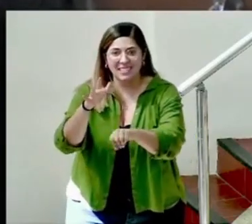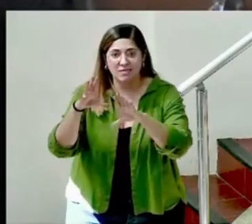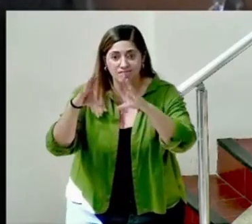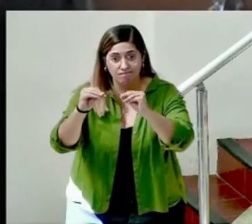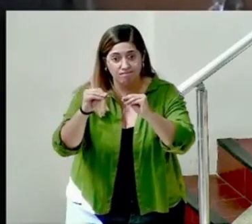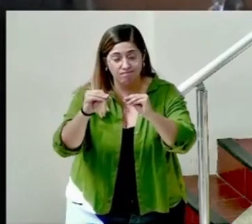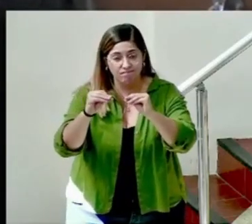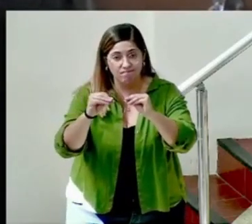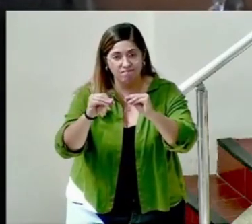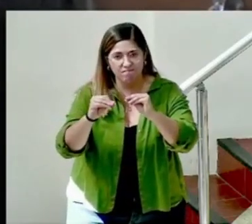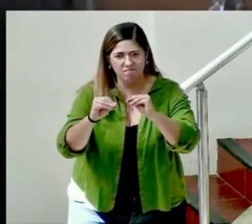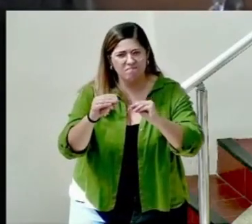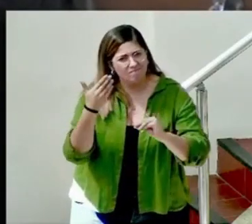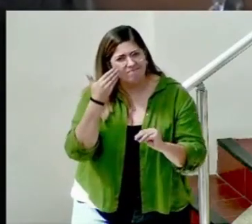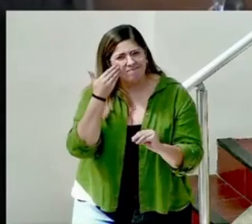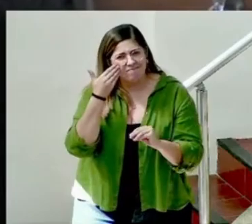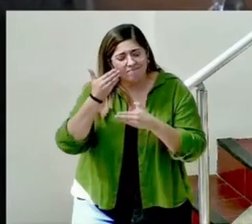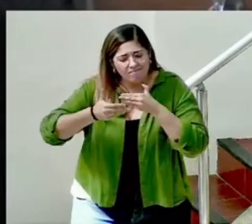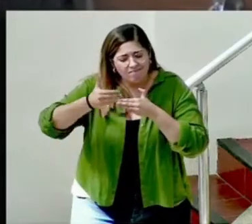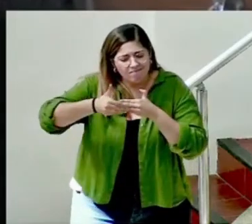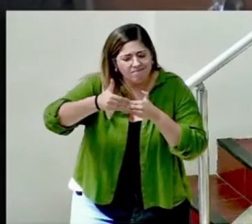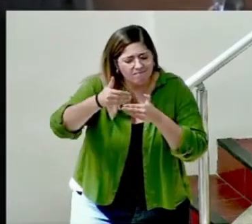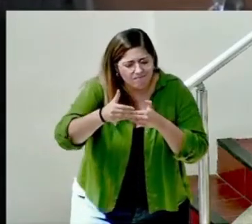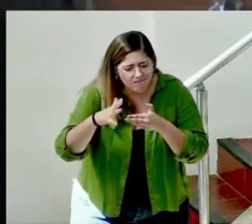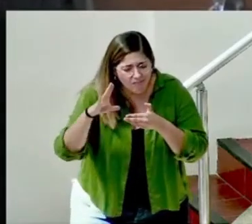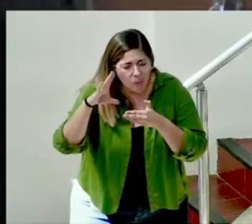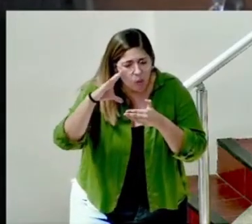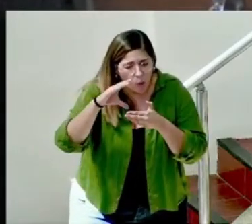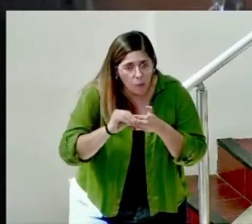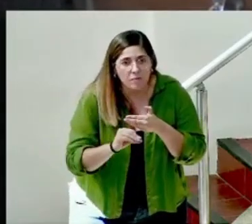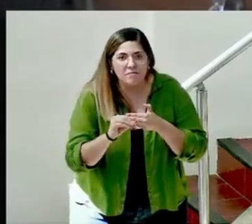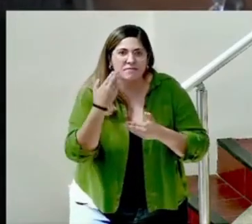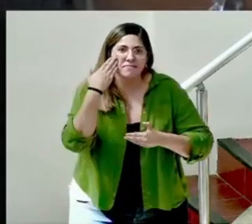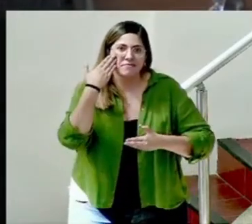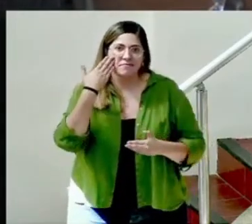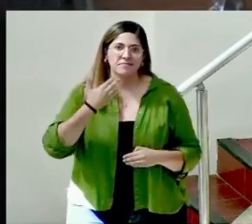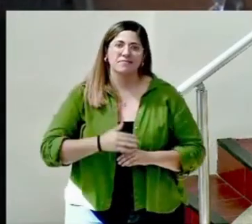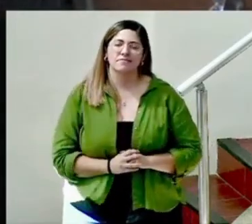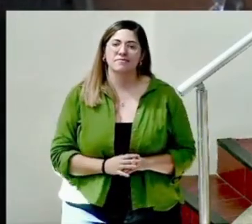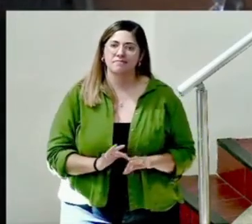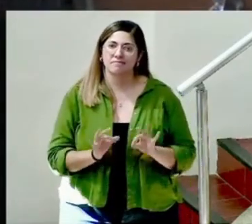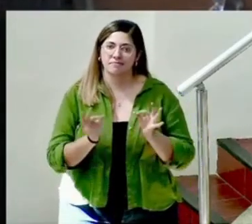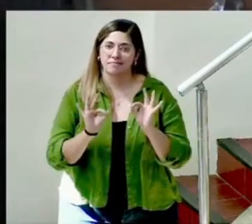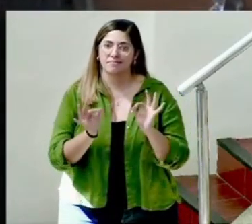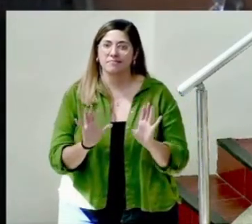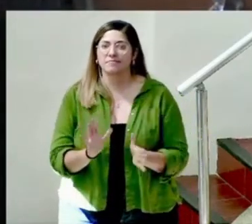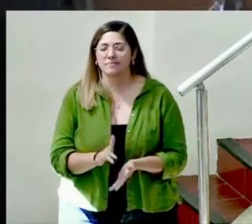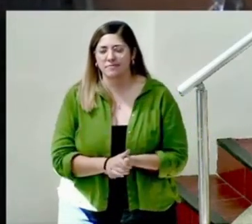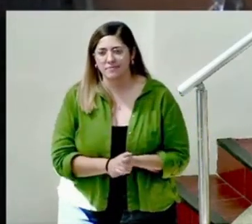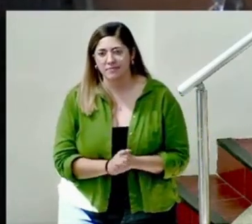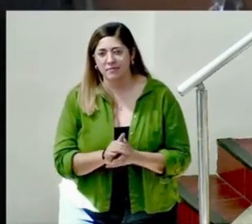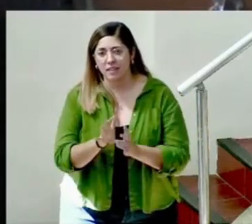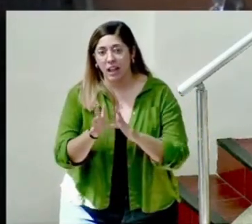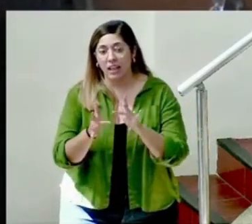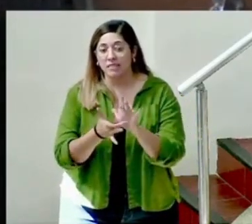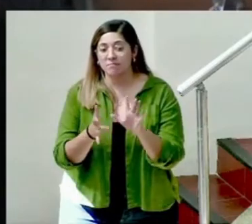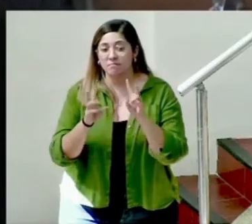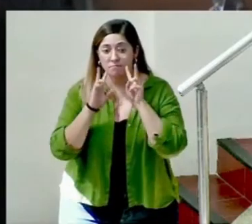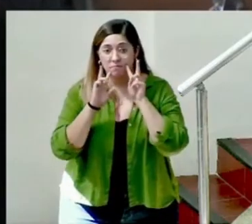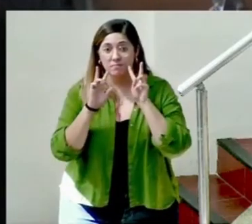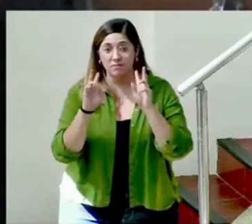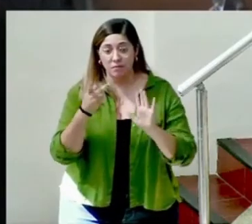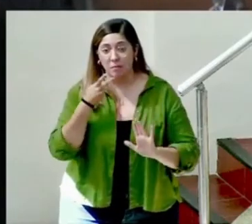trevas. Gradativamente, isto acontece. Jesus está dizendo que o espírito obscuro